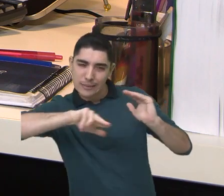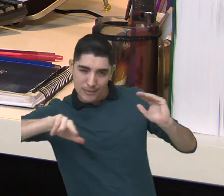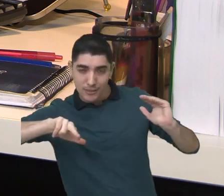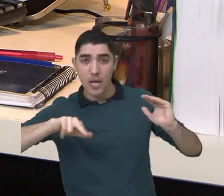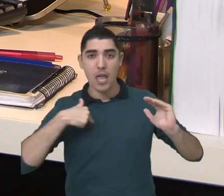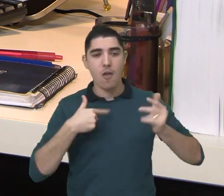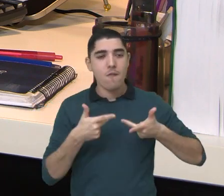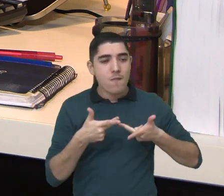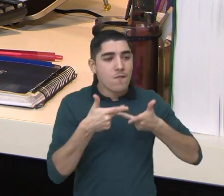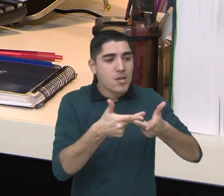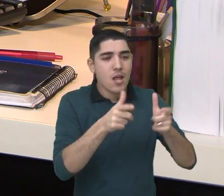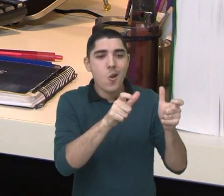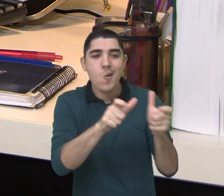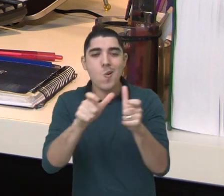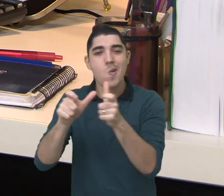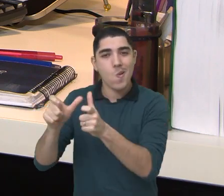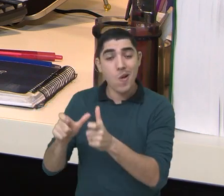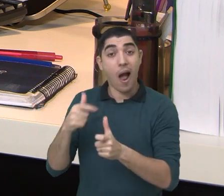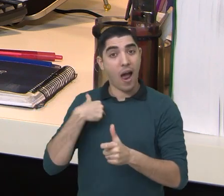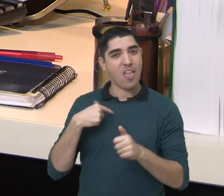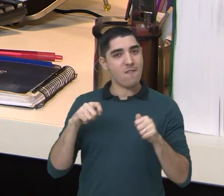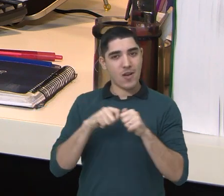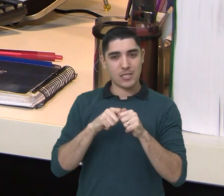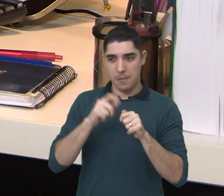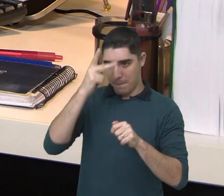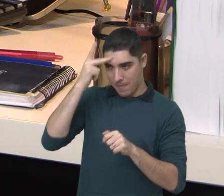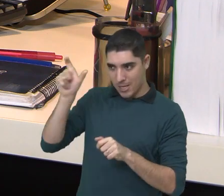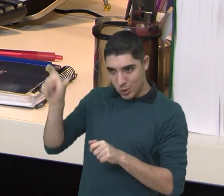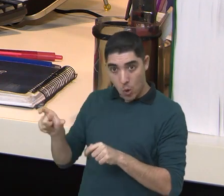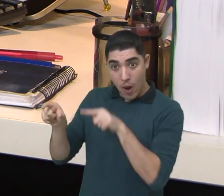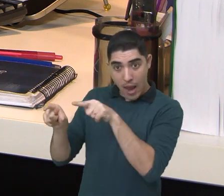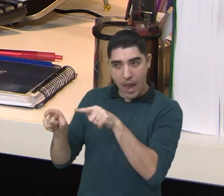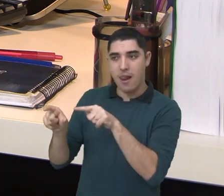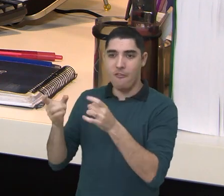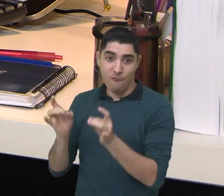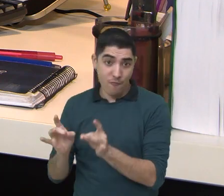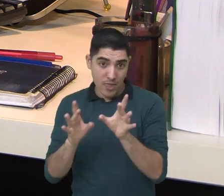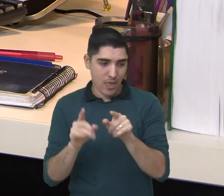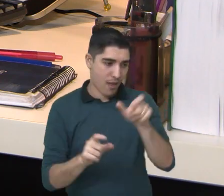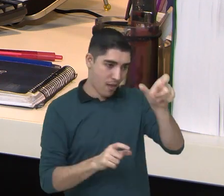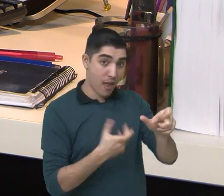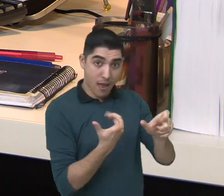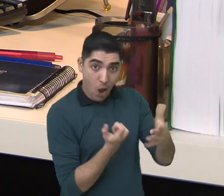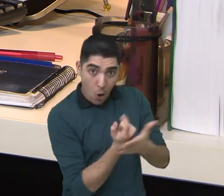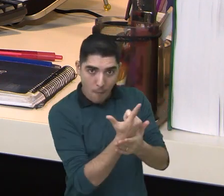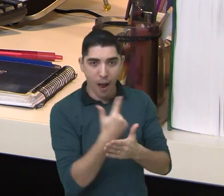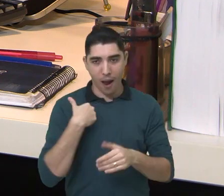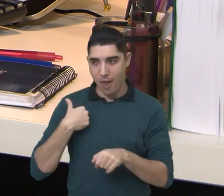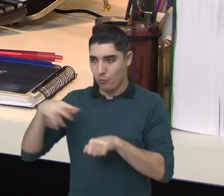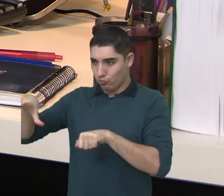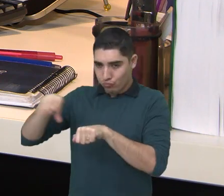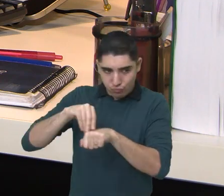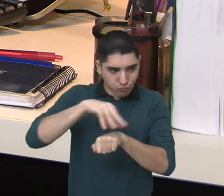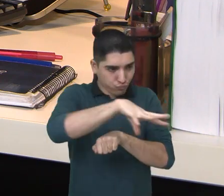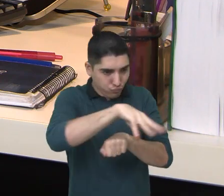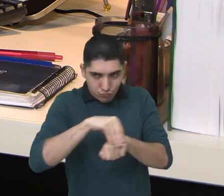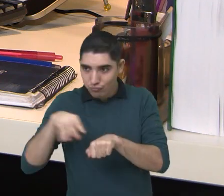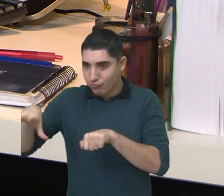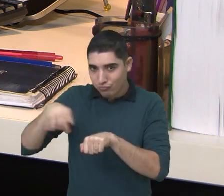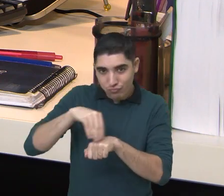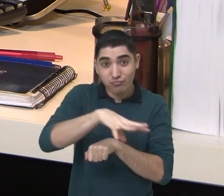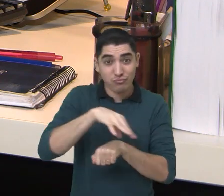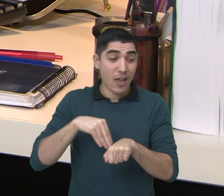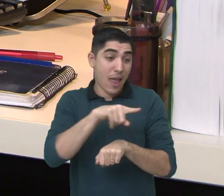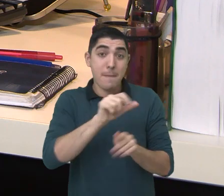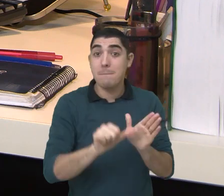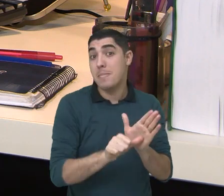de visitar os locais, você fazer essa intermediação entre a pessoa que está querendo vender e a outra que quer realizar o sonho de ter a casa própria, às vezes é